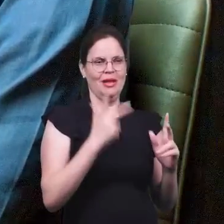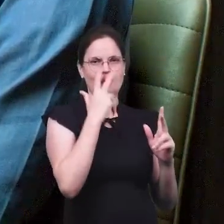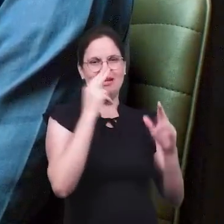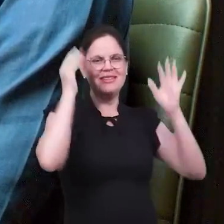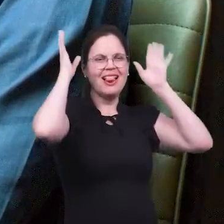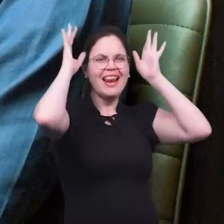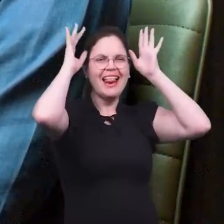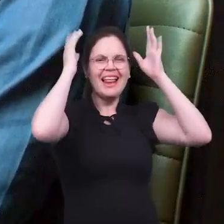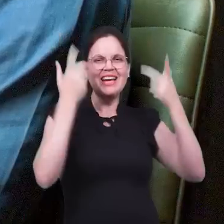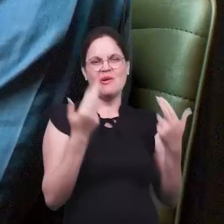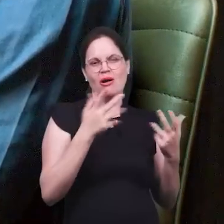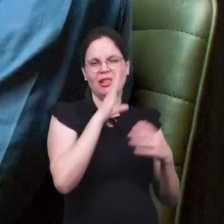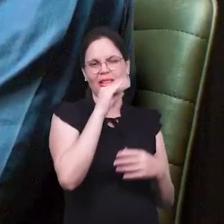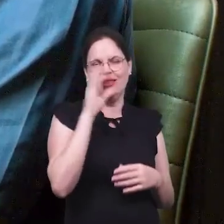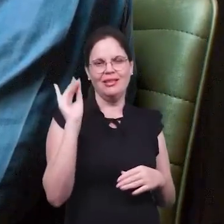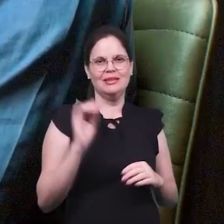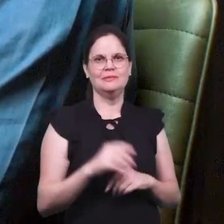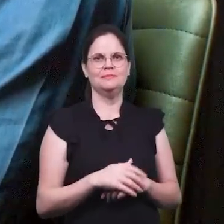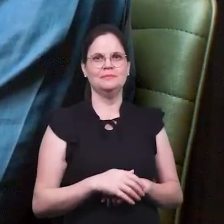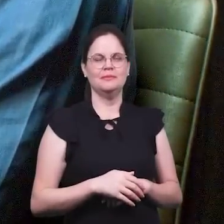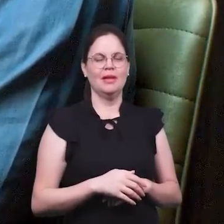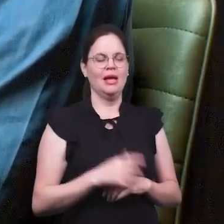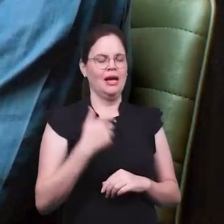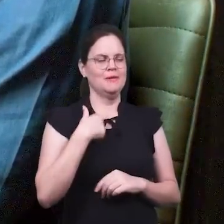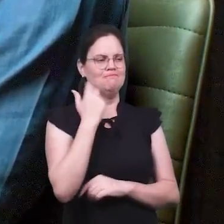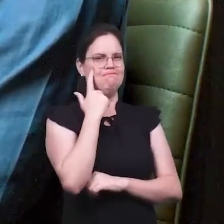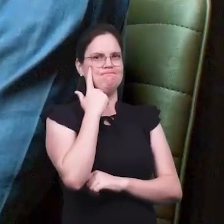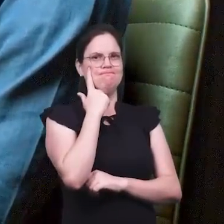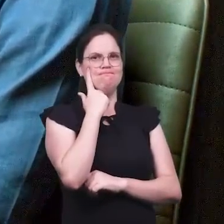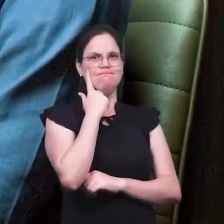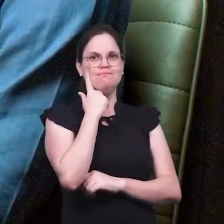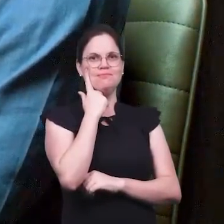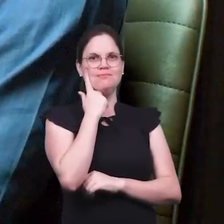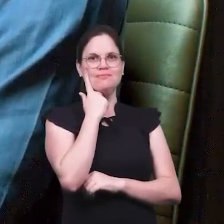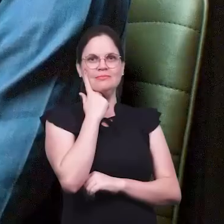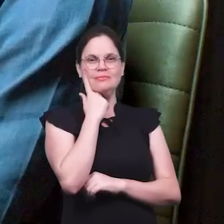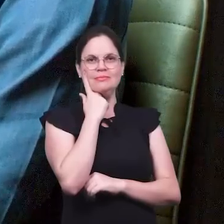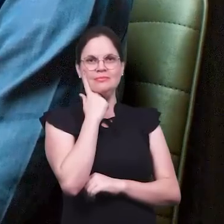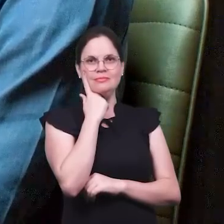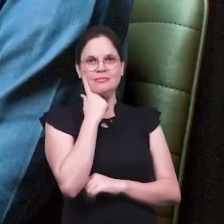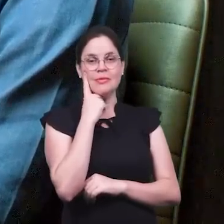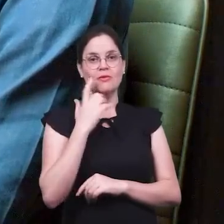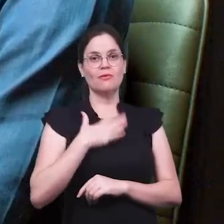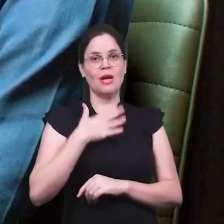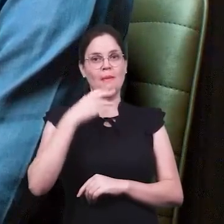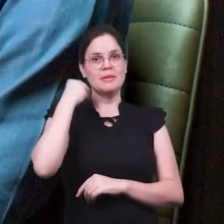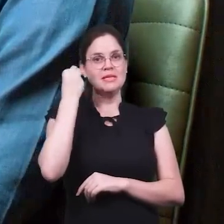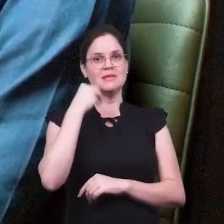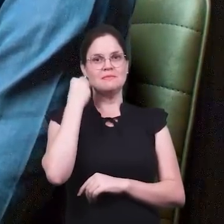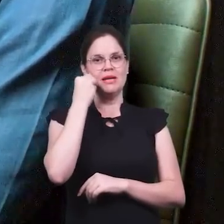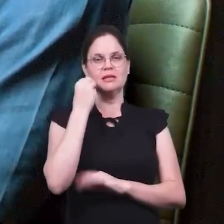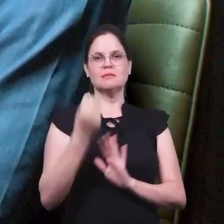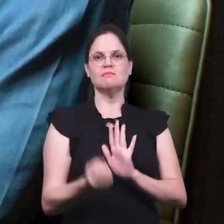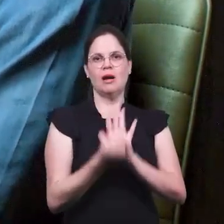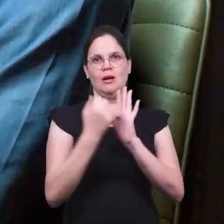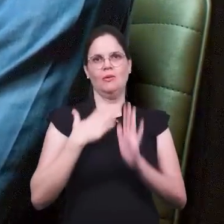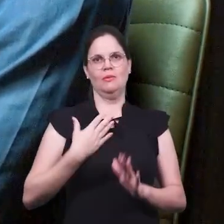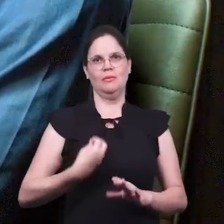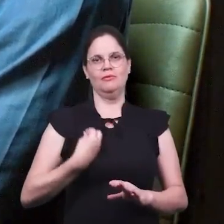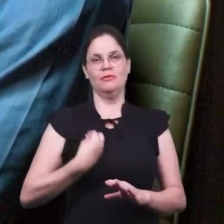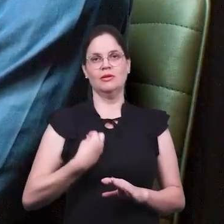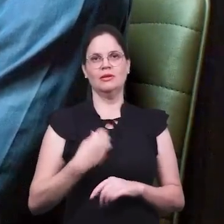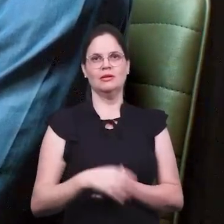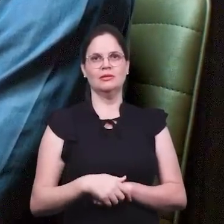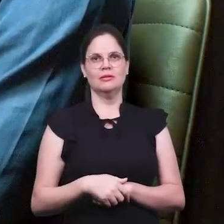eu, eu pensei que eu poderia fazer uma coisa. E aí foi uma experiência, assim, que marcou muito minha vida.